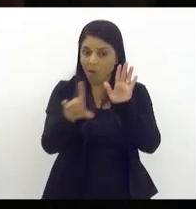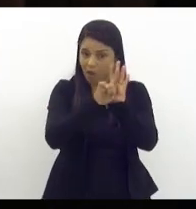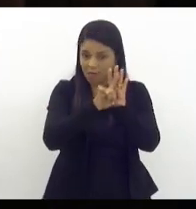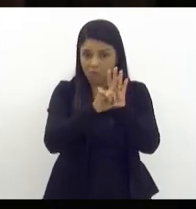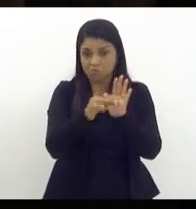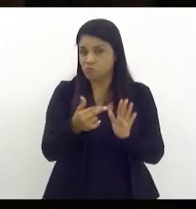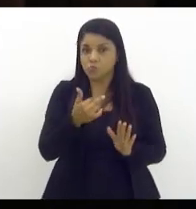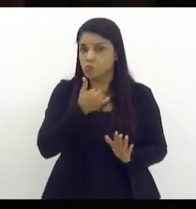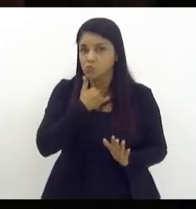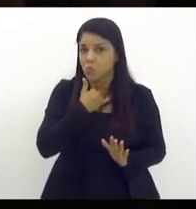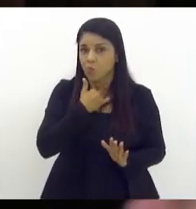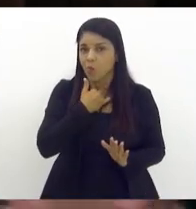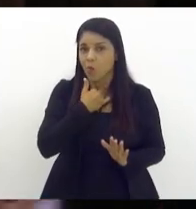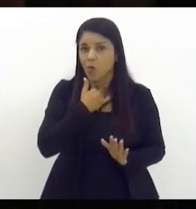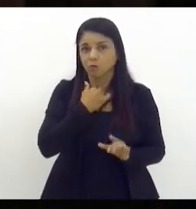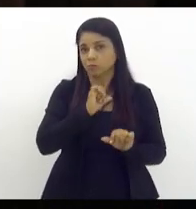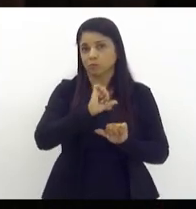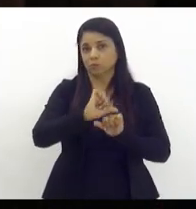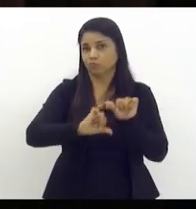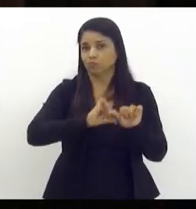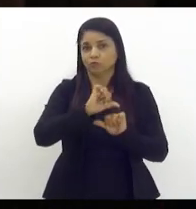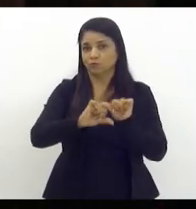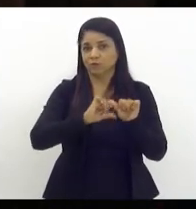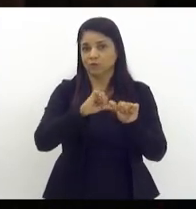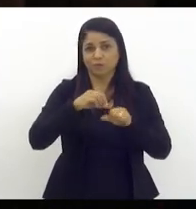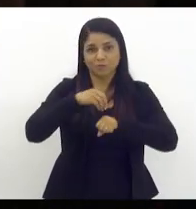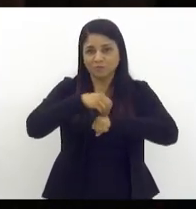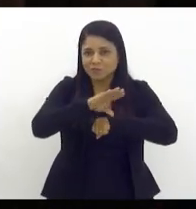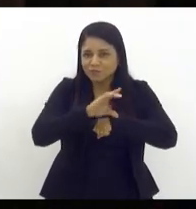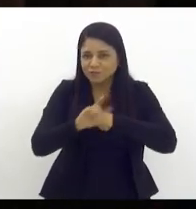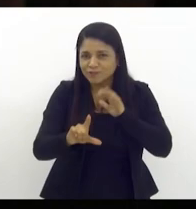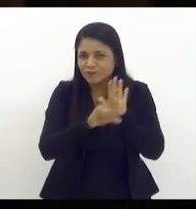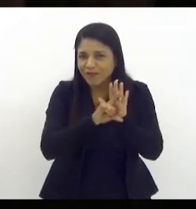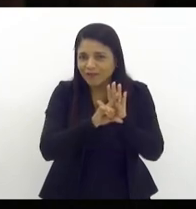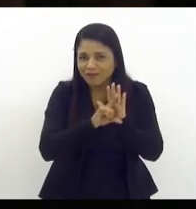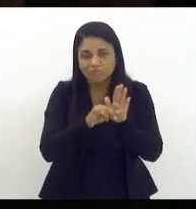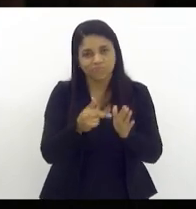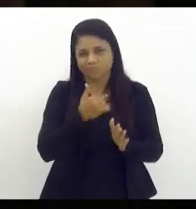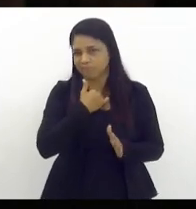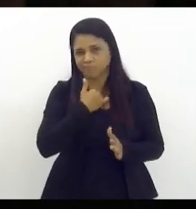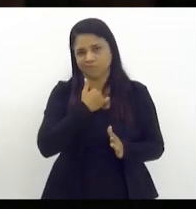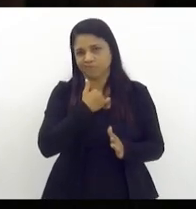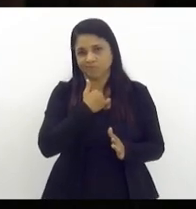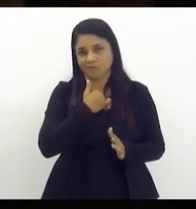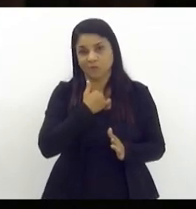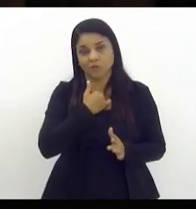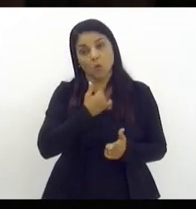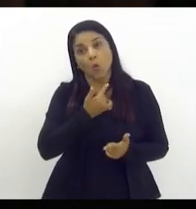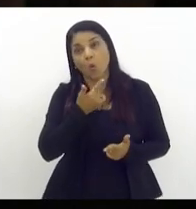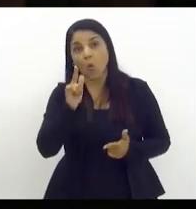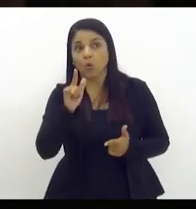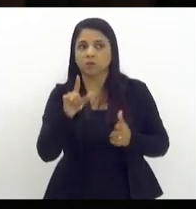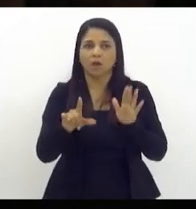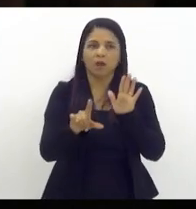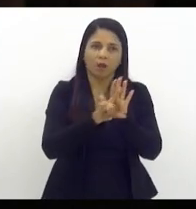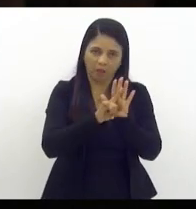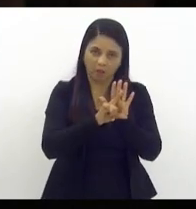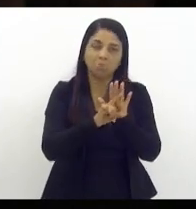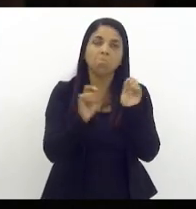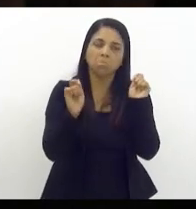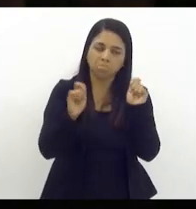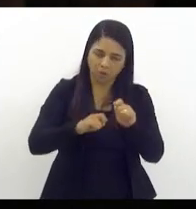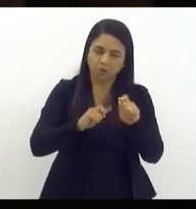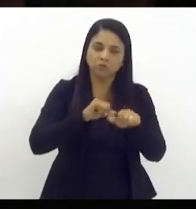não pode ser, Tia Ju, modificada por uma indicação legislativa. Poderia ser modificada por outra lei. Uma outra